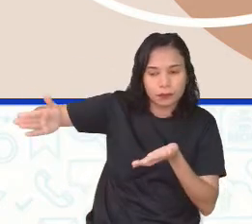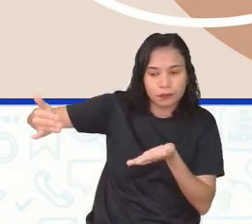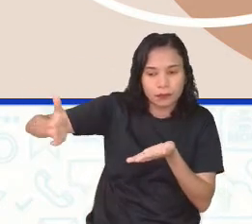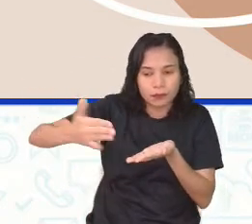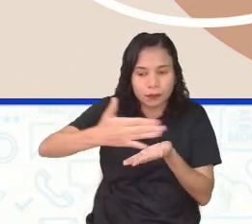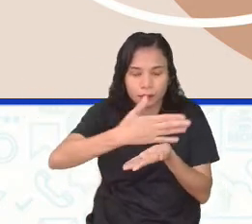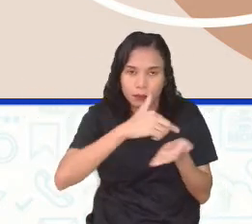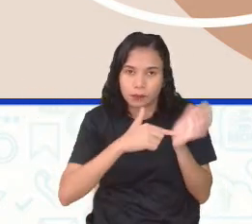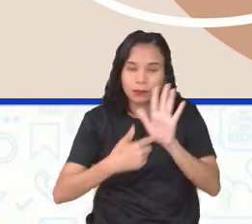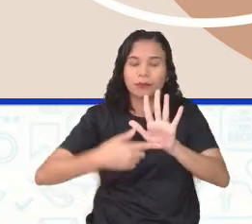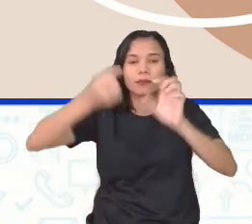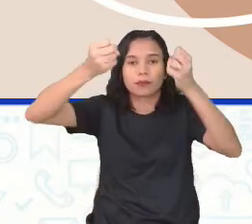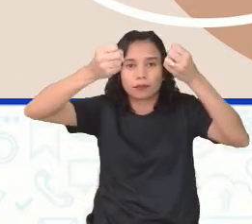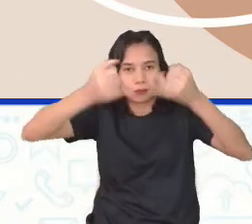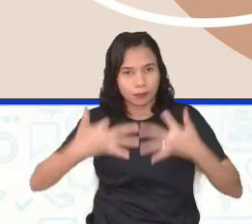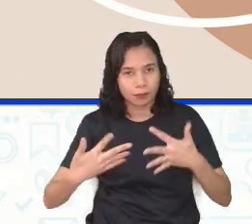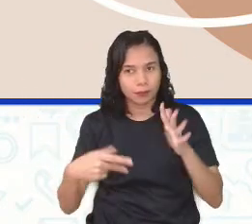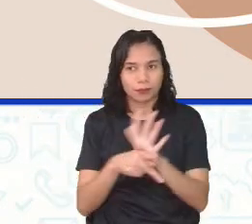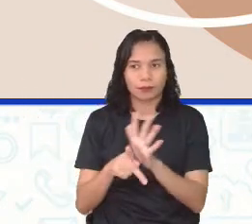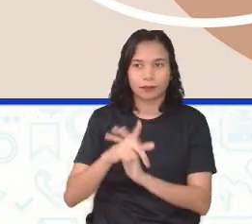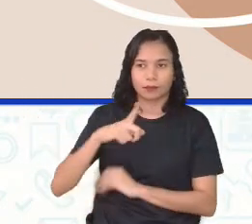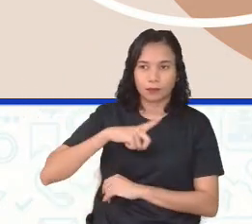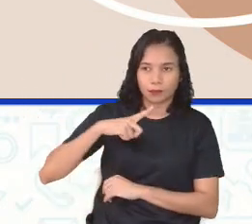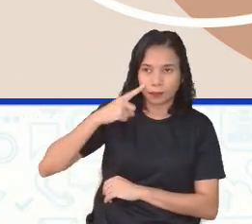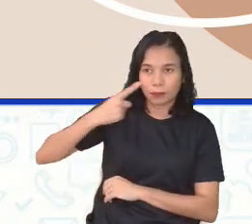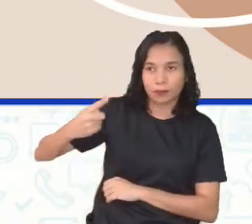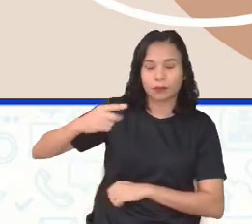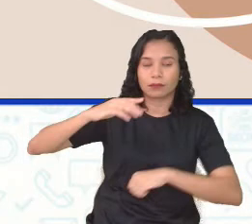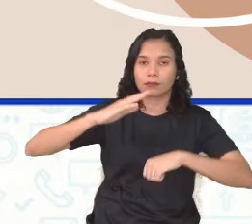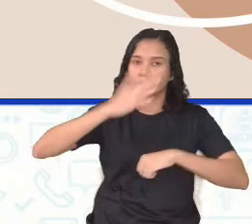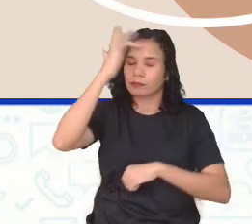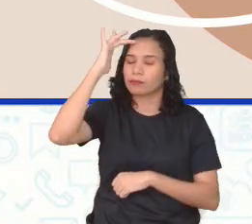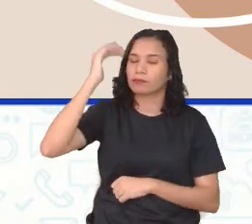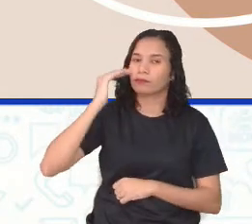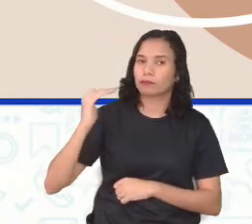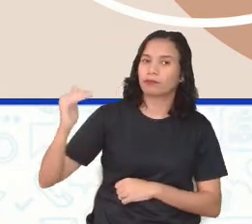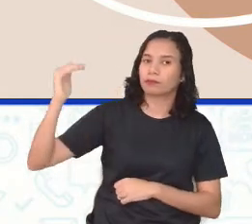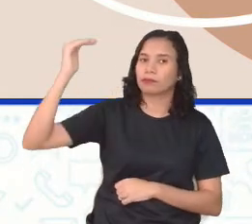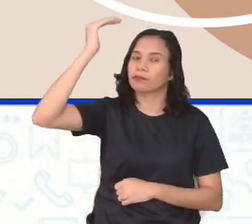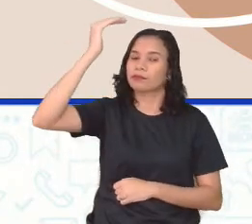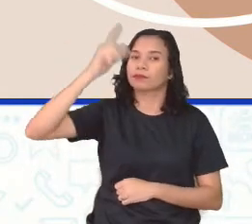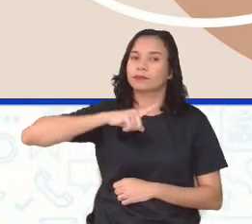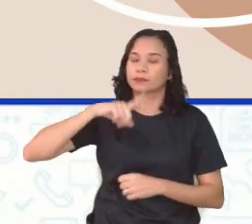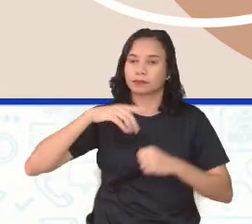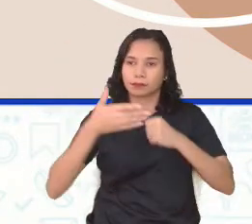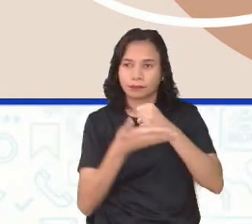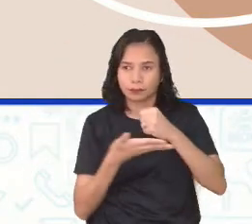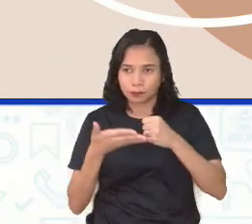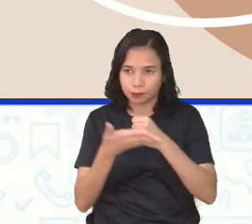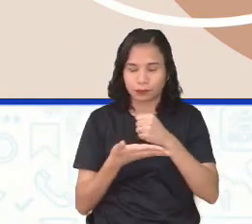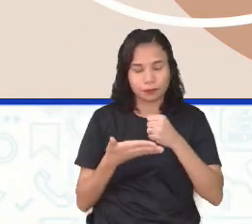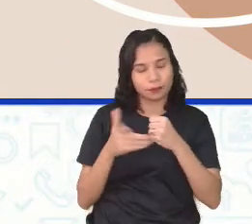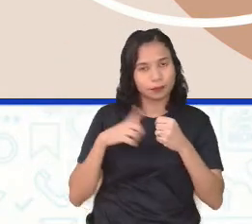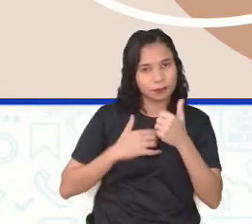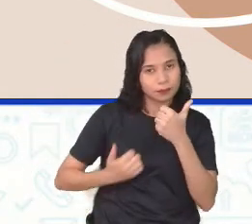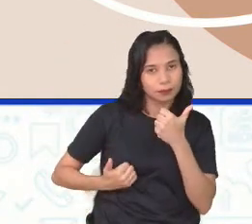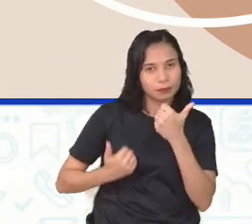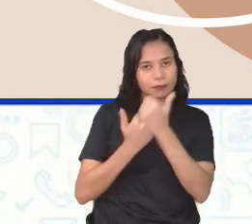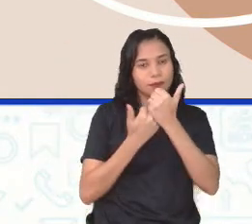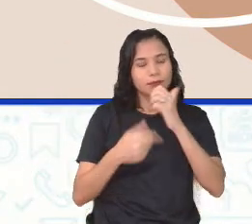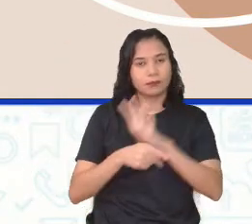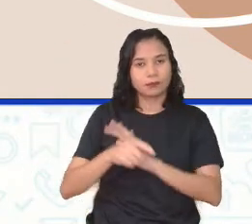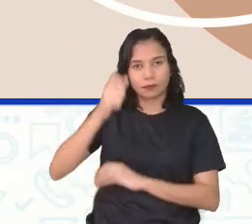e discursos de autoridade para fundamentar a